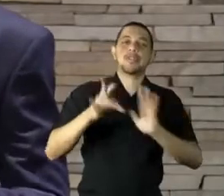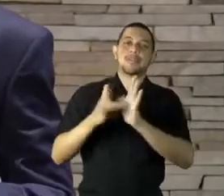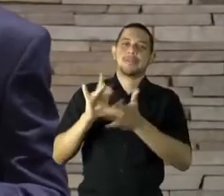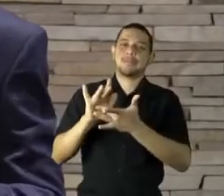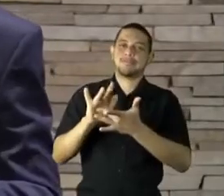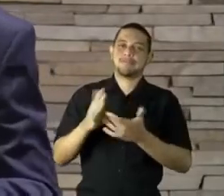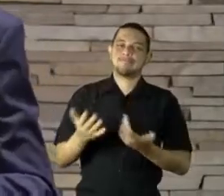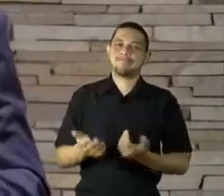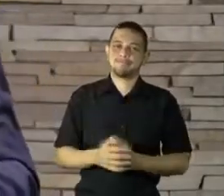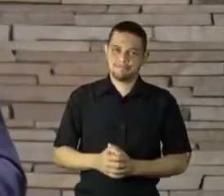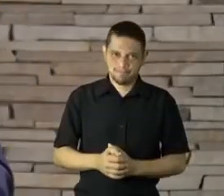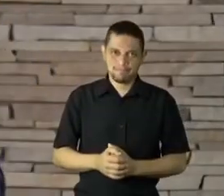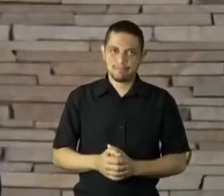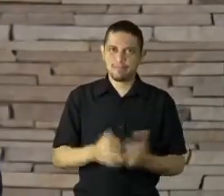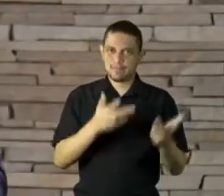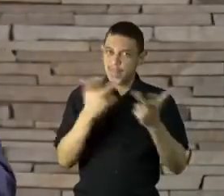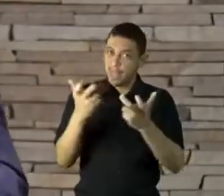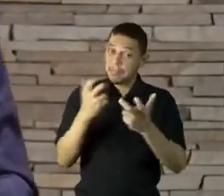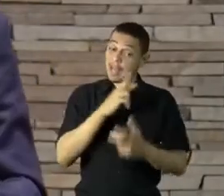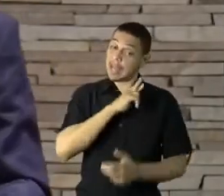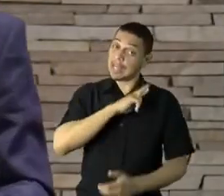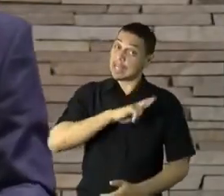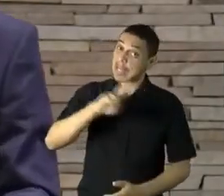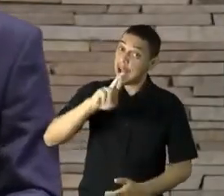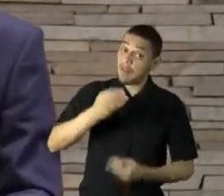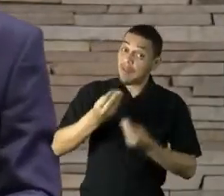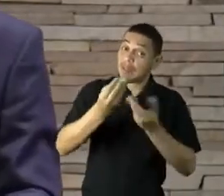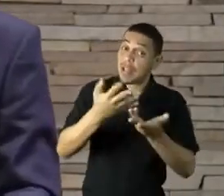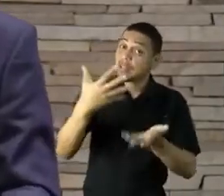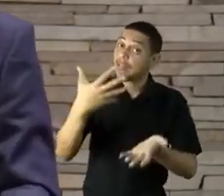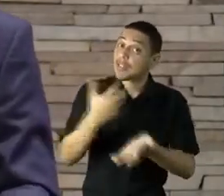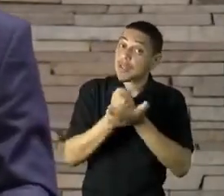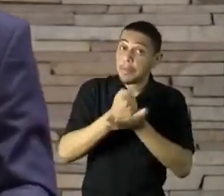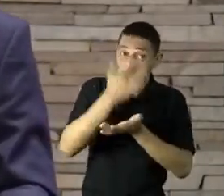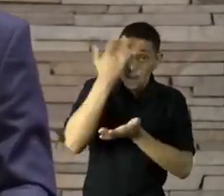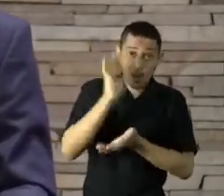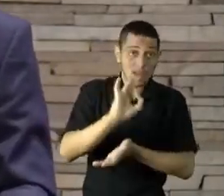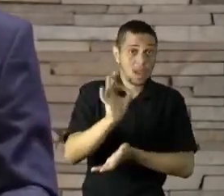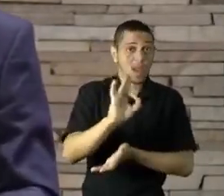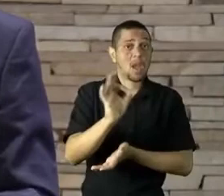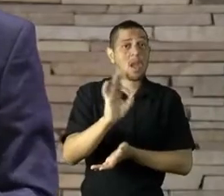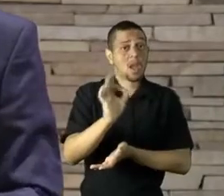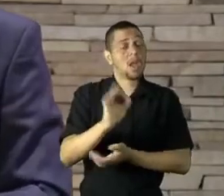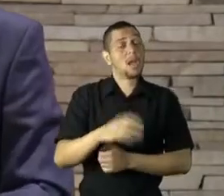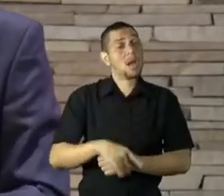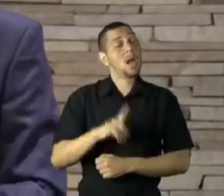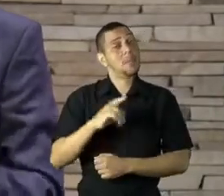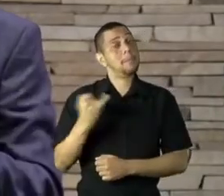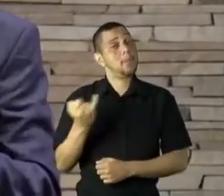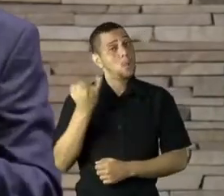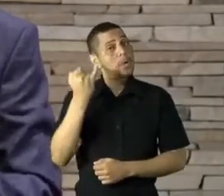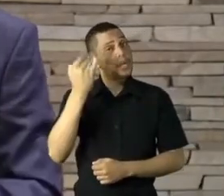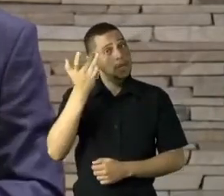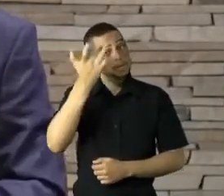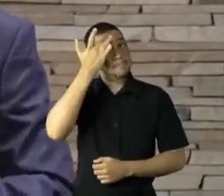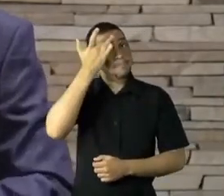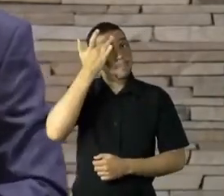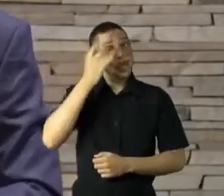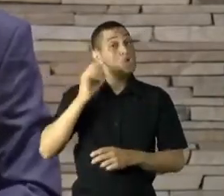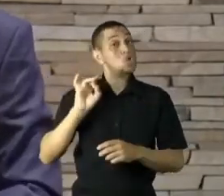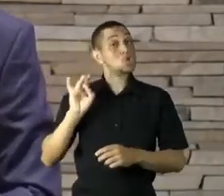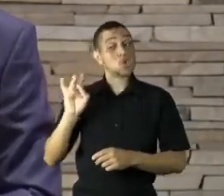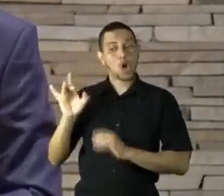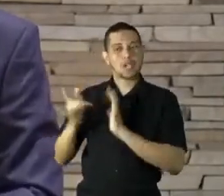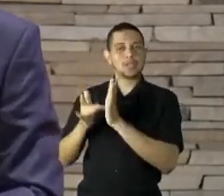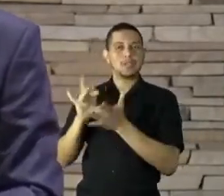e claro religião não salva ninguém essa Manel é uma questão importante somente o Jesus a